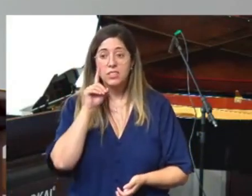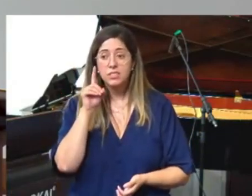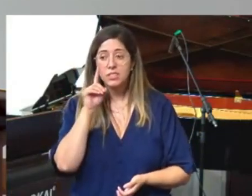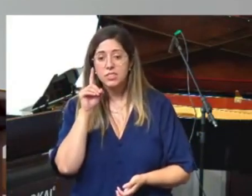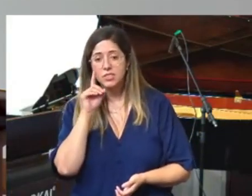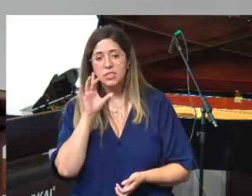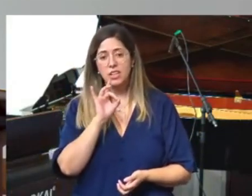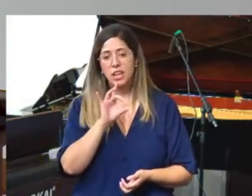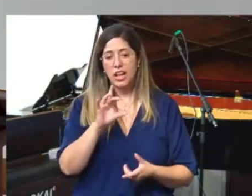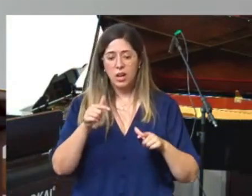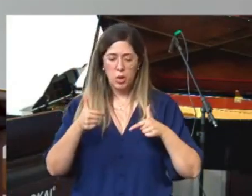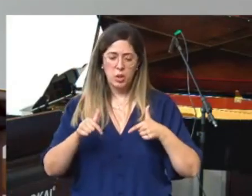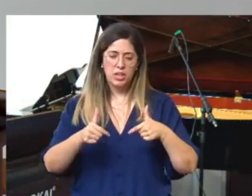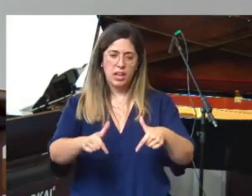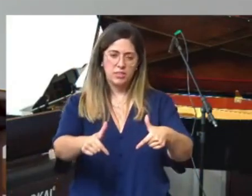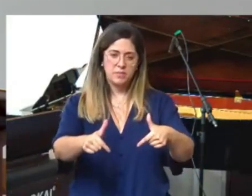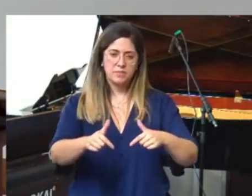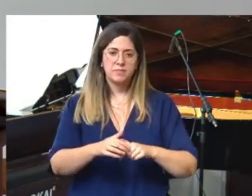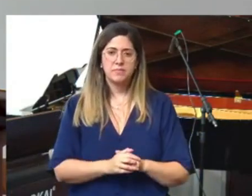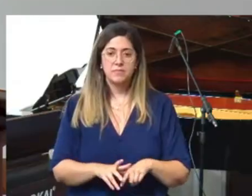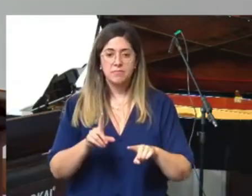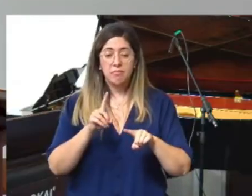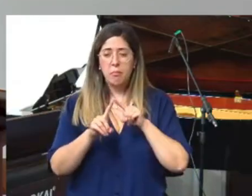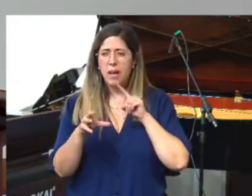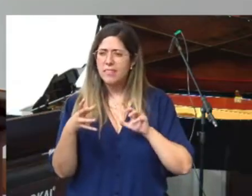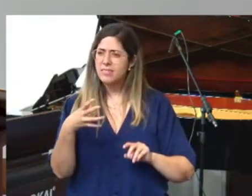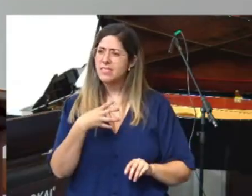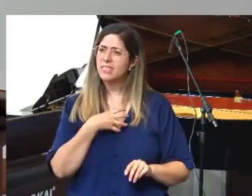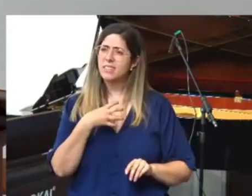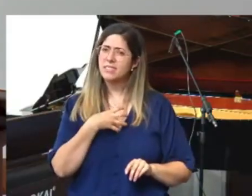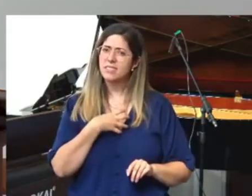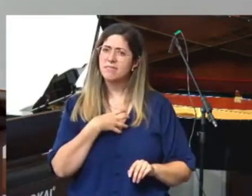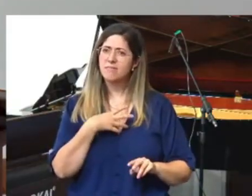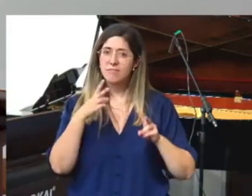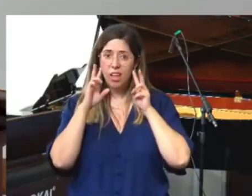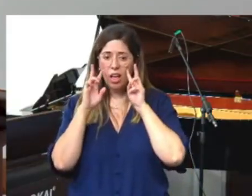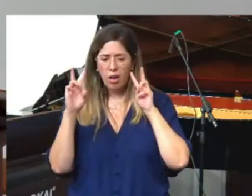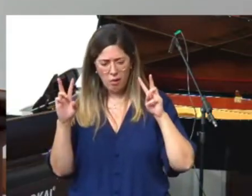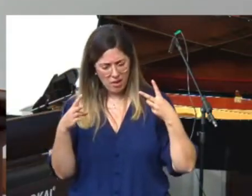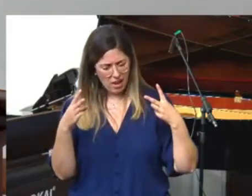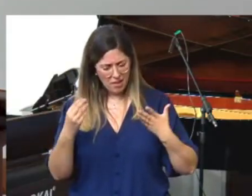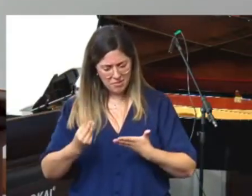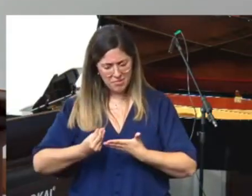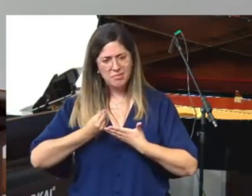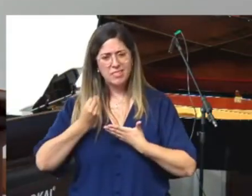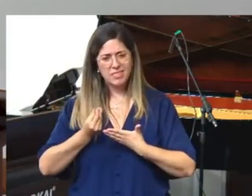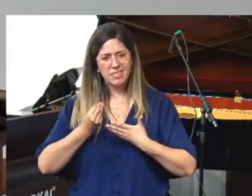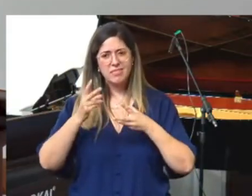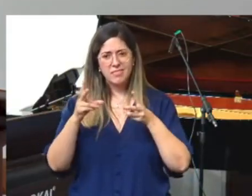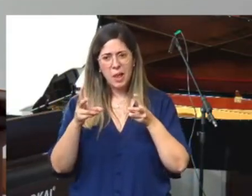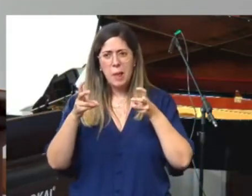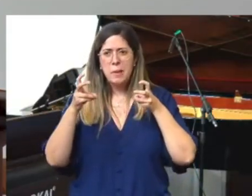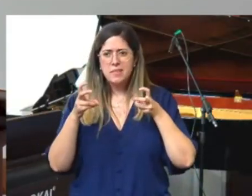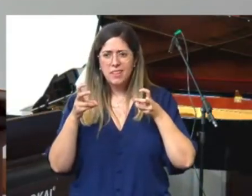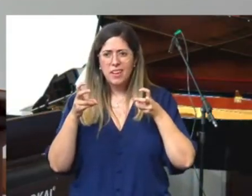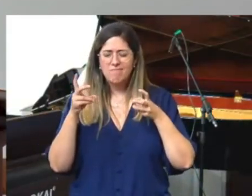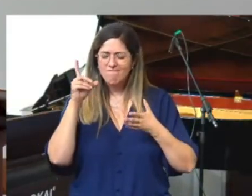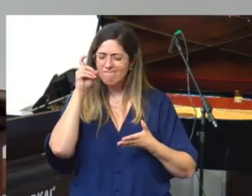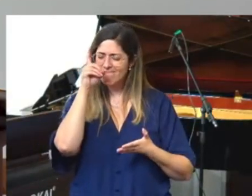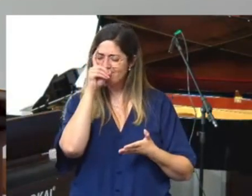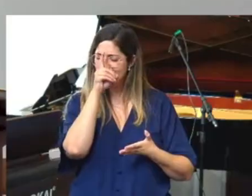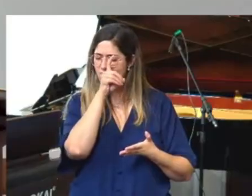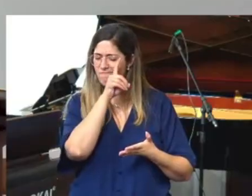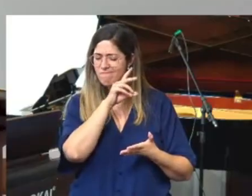lutado. Talvez a sensação é que ao olhar para a sua vida, você tenha dificuldade